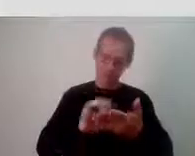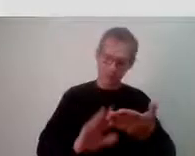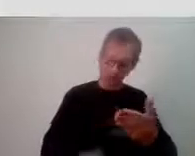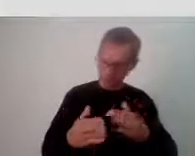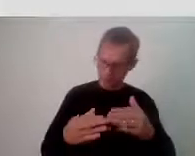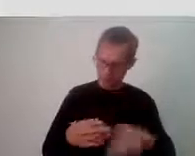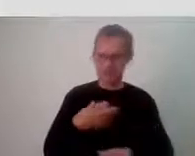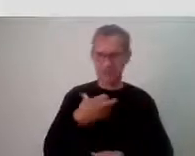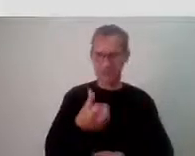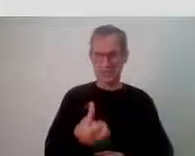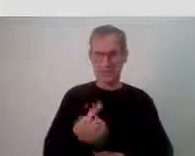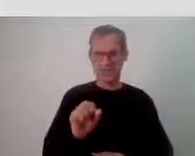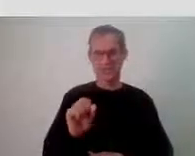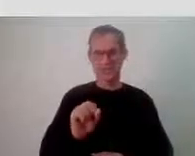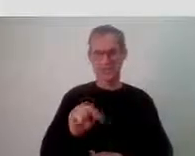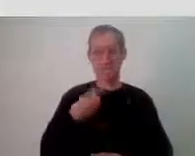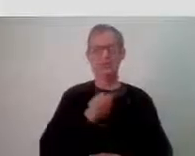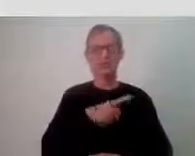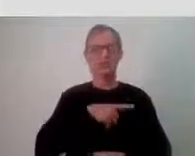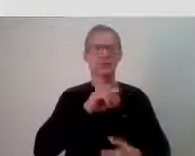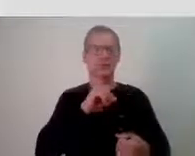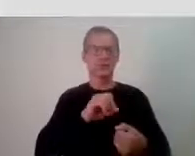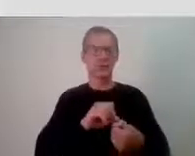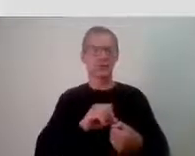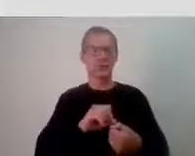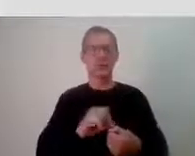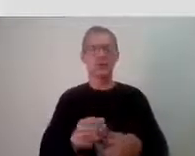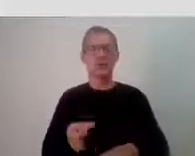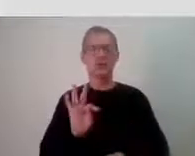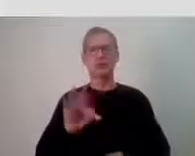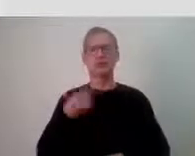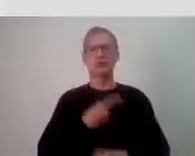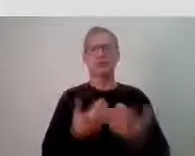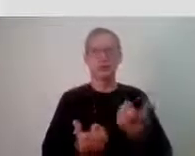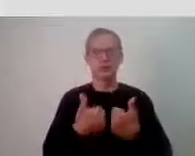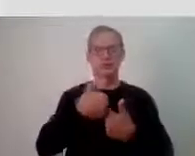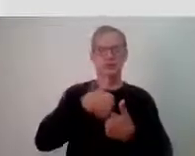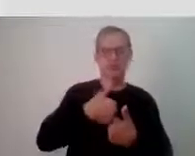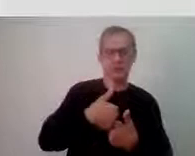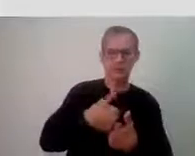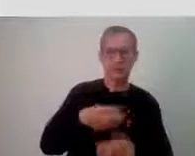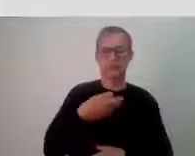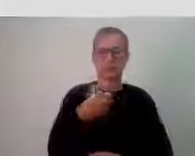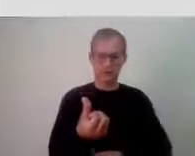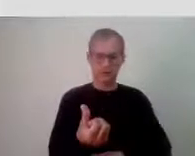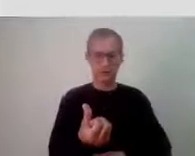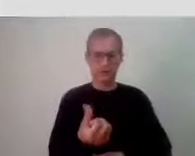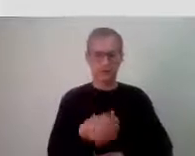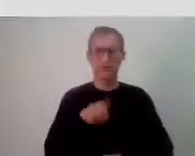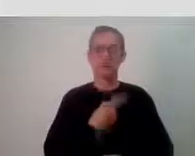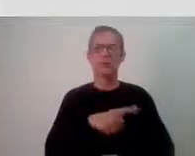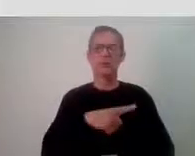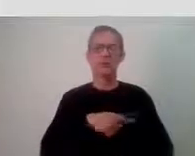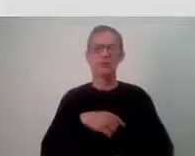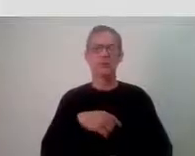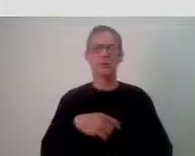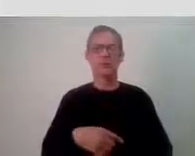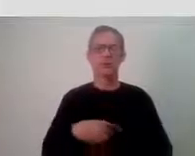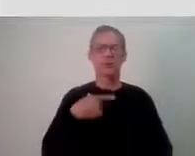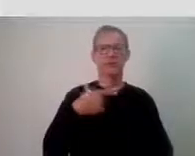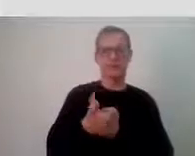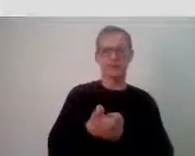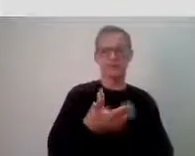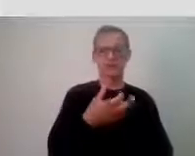6 segundos. O que nós vamos fazer? No lugar do t, a gente substitui o 6. Nós vamos ter